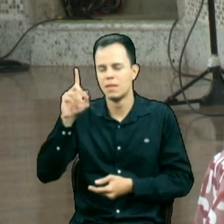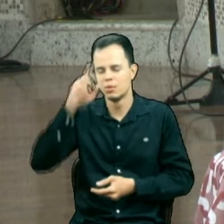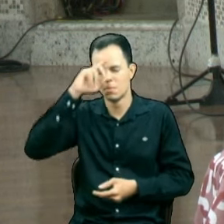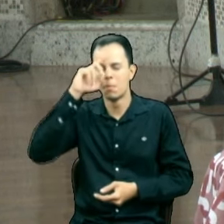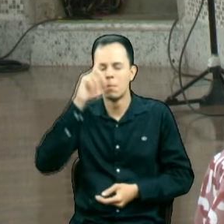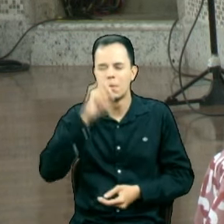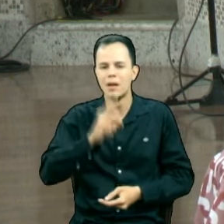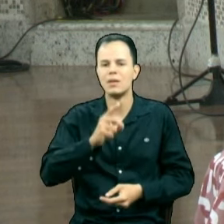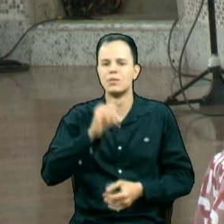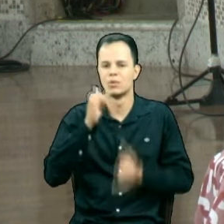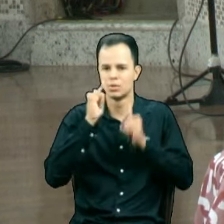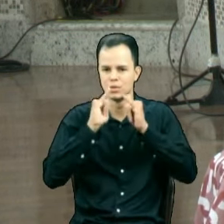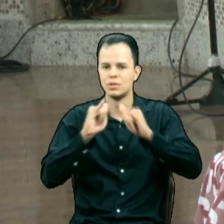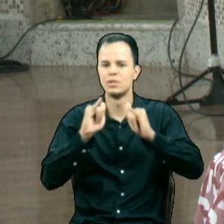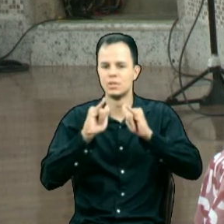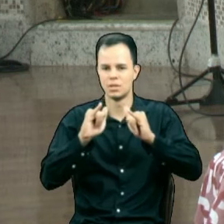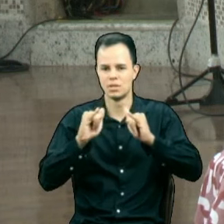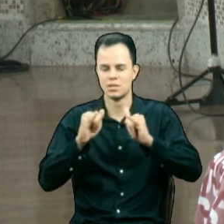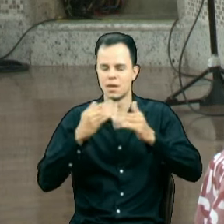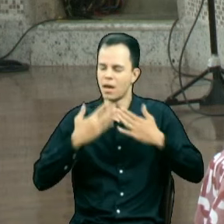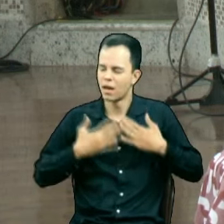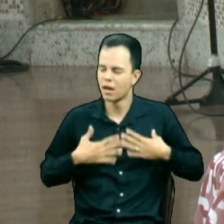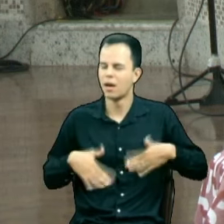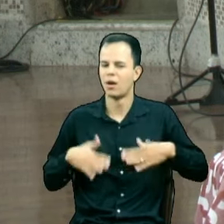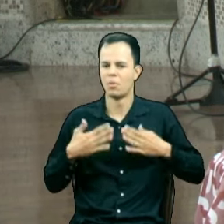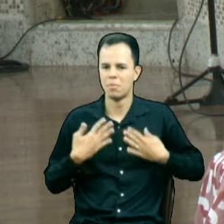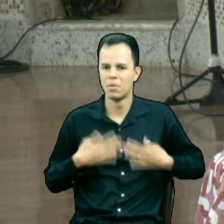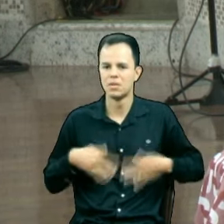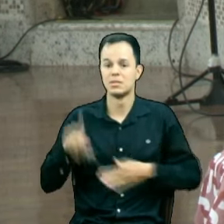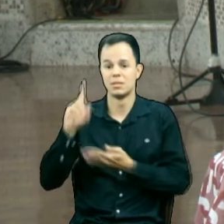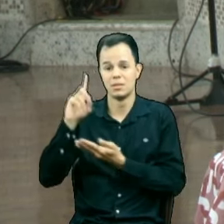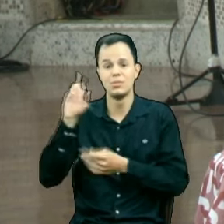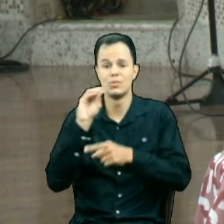coração sou eu que cuido de ti